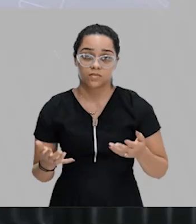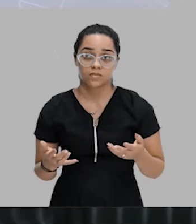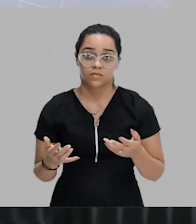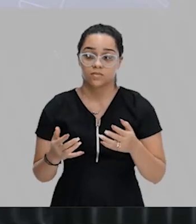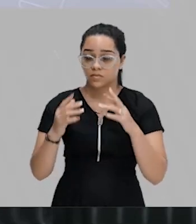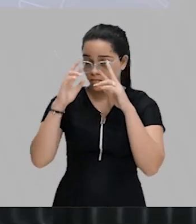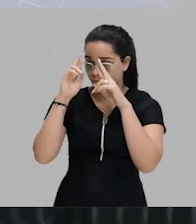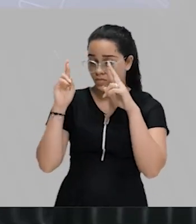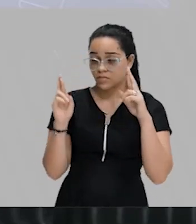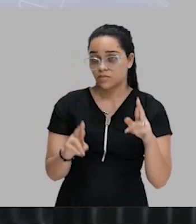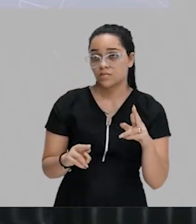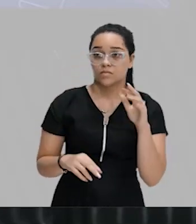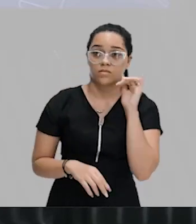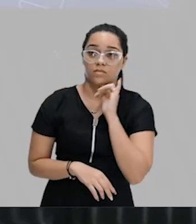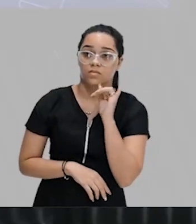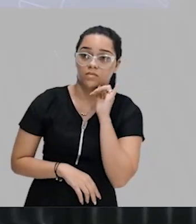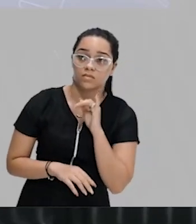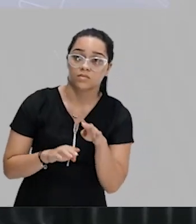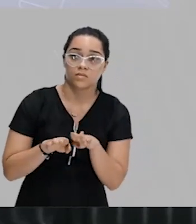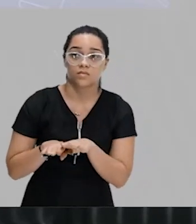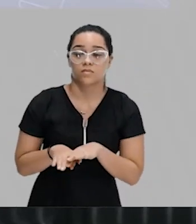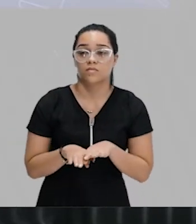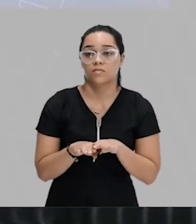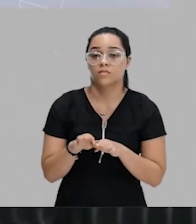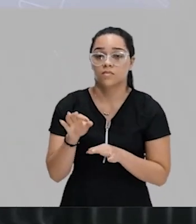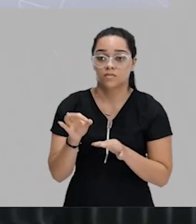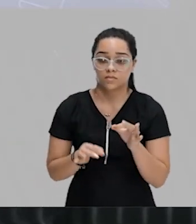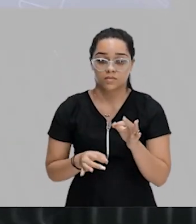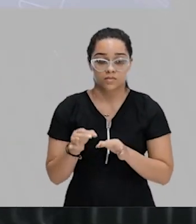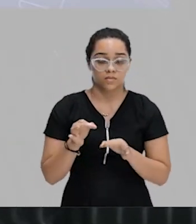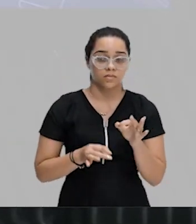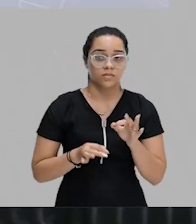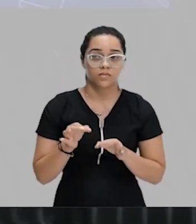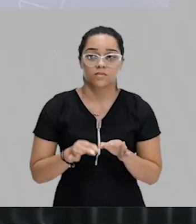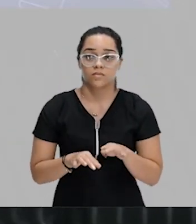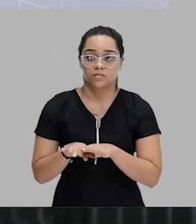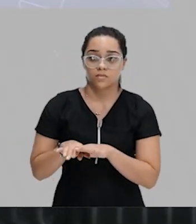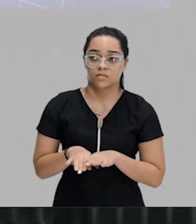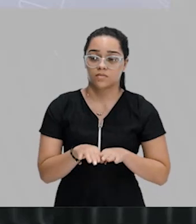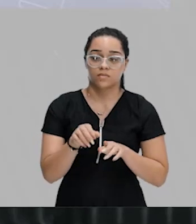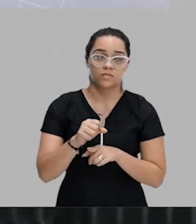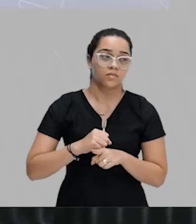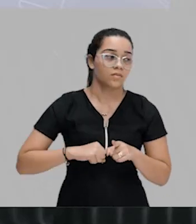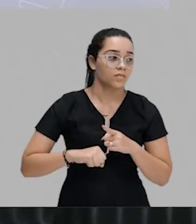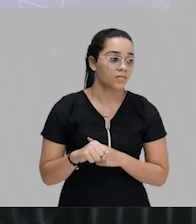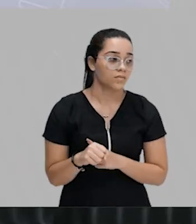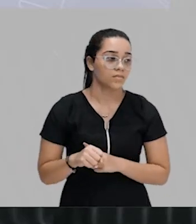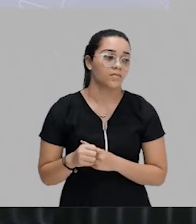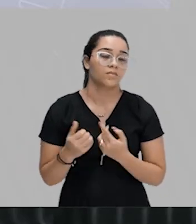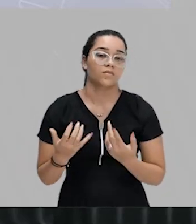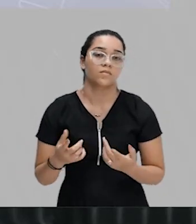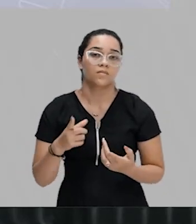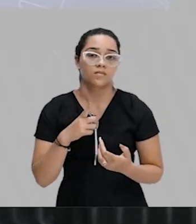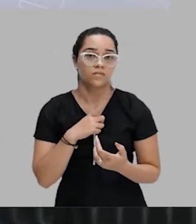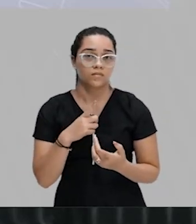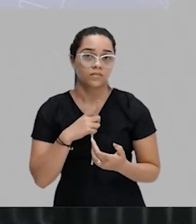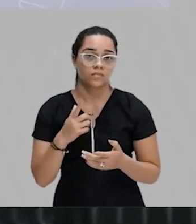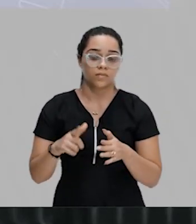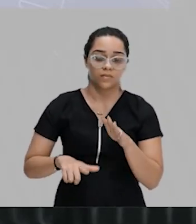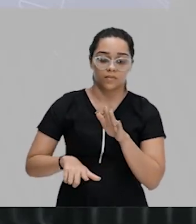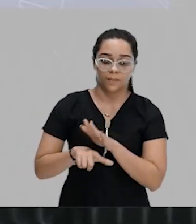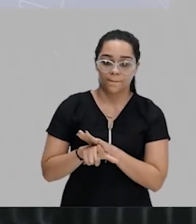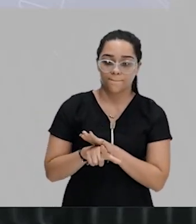não respeita, por exemplo, a igualdade jurídica, a igualdade social, né, no aspecto da